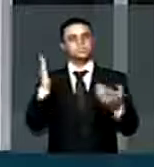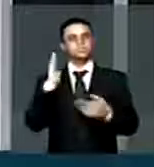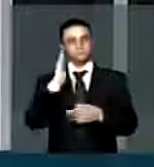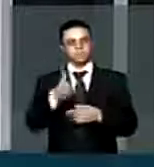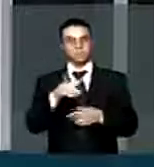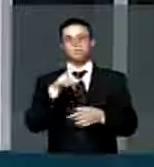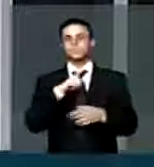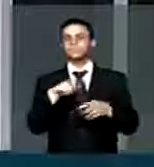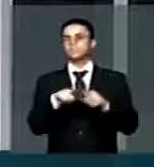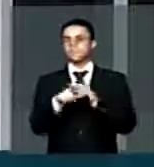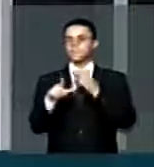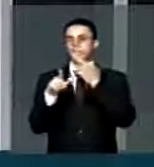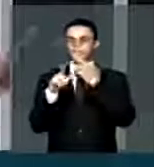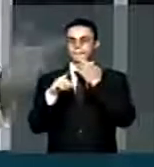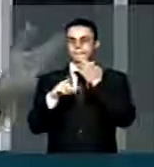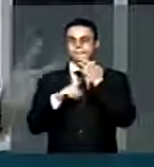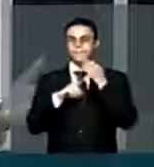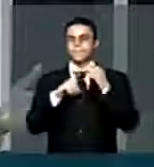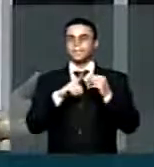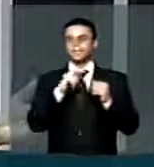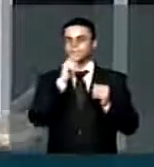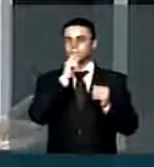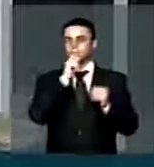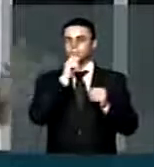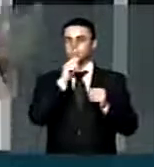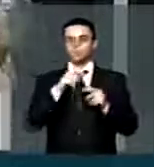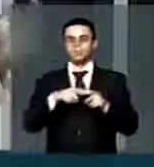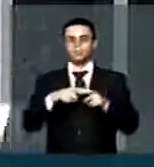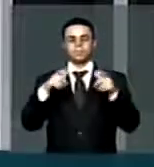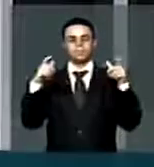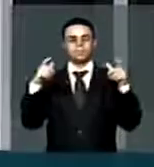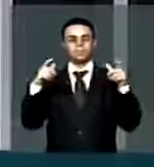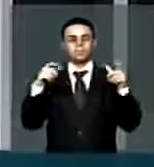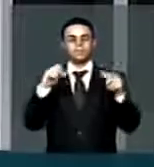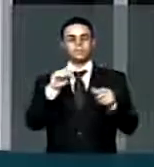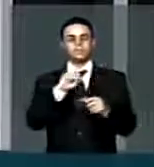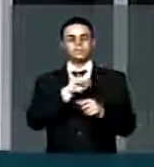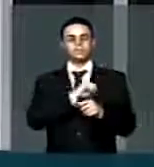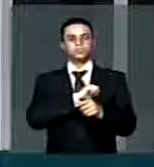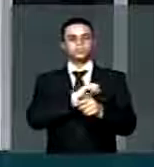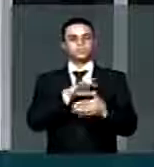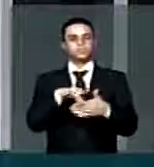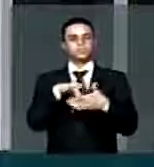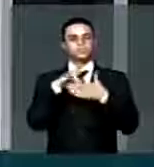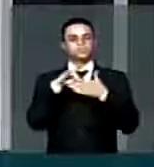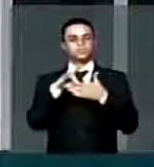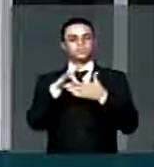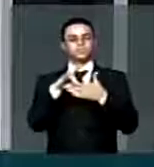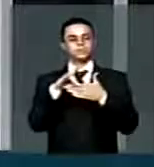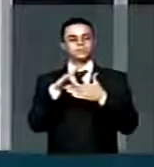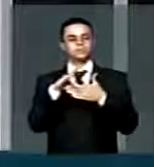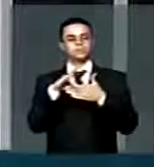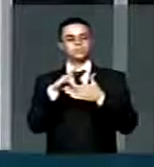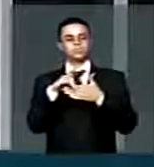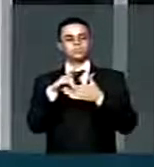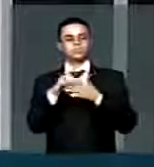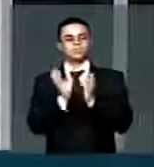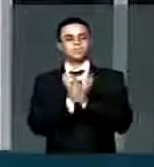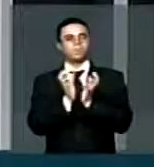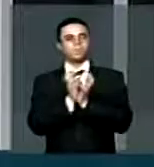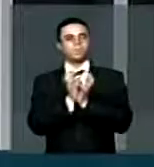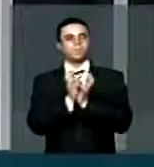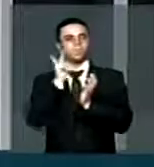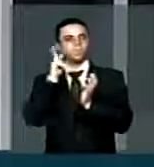e temos a prevalência da liderança dos